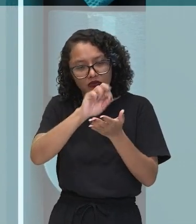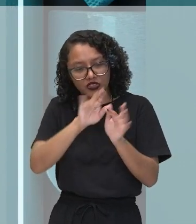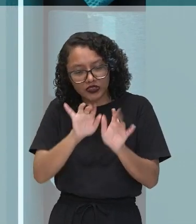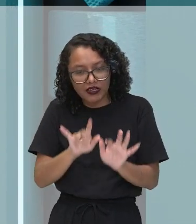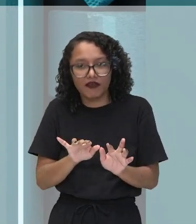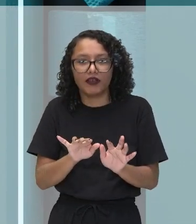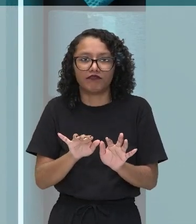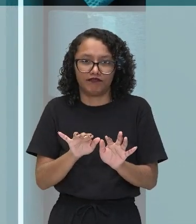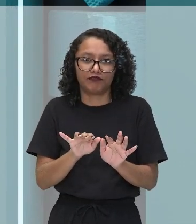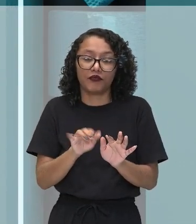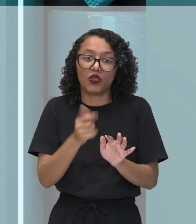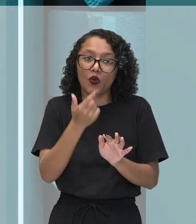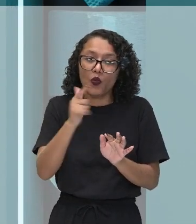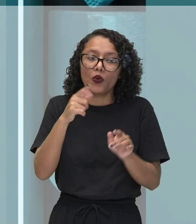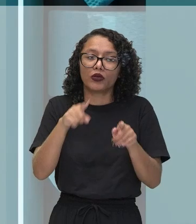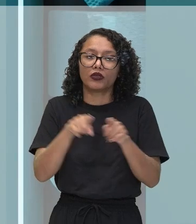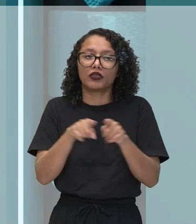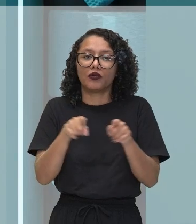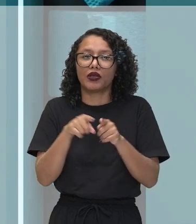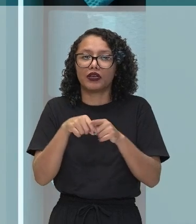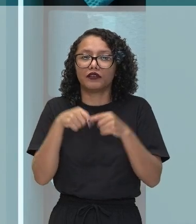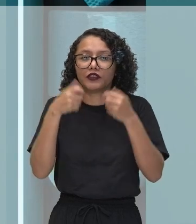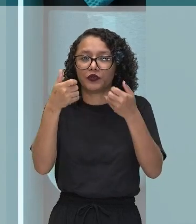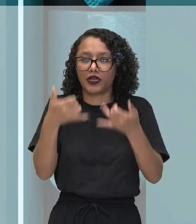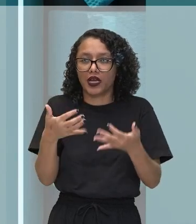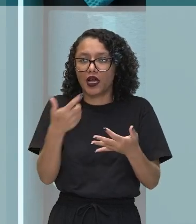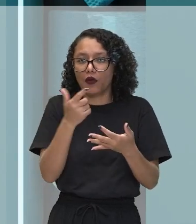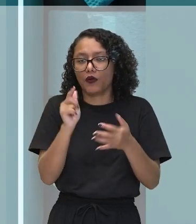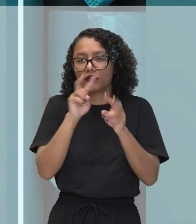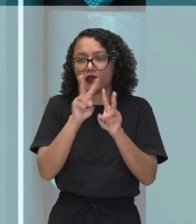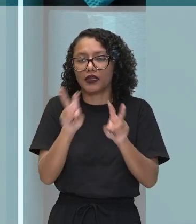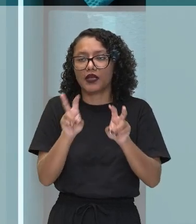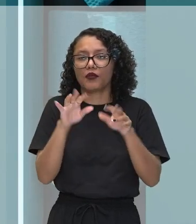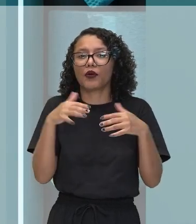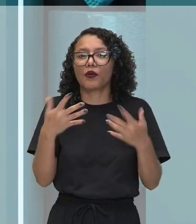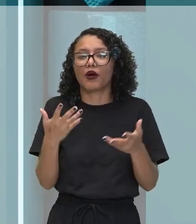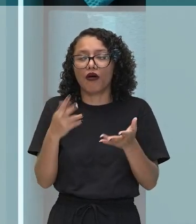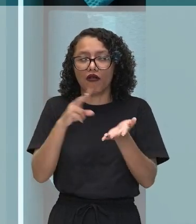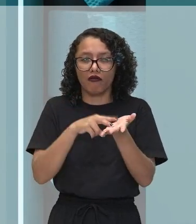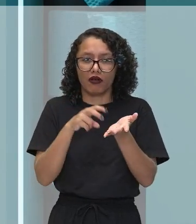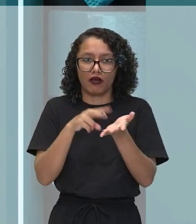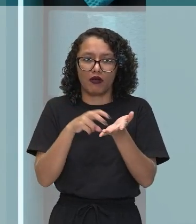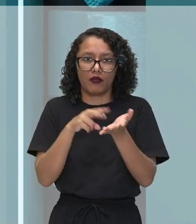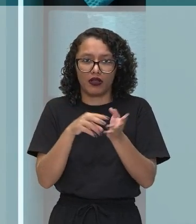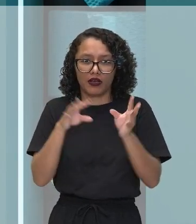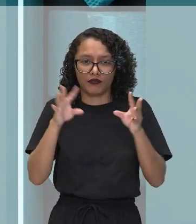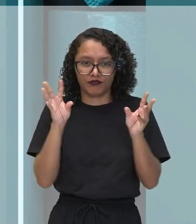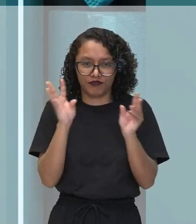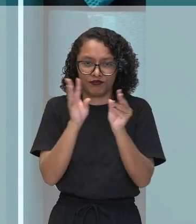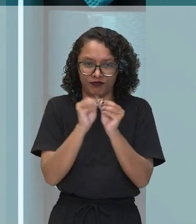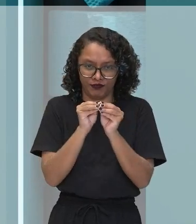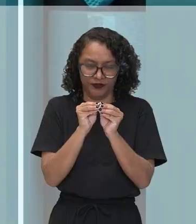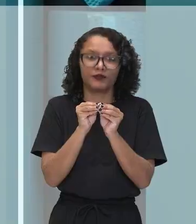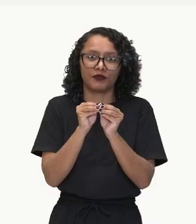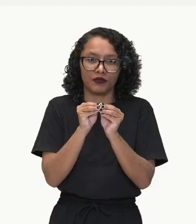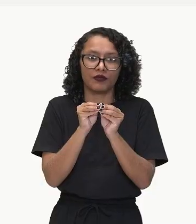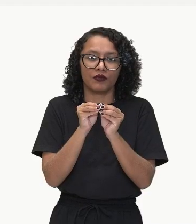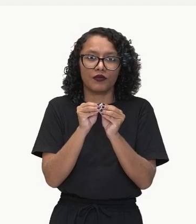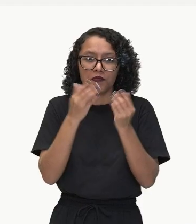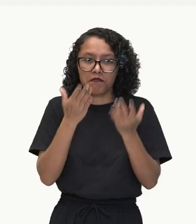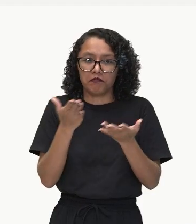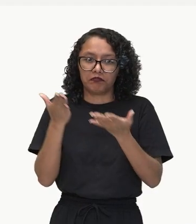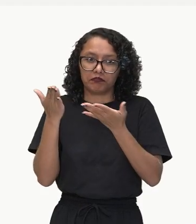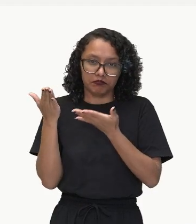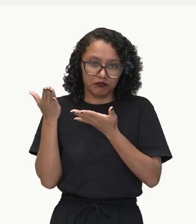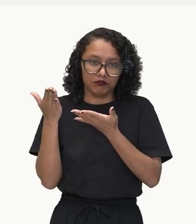nós vamos falar aqui, vamos falar sobre abreviação vocabular. Vamos falar sobre abreviação vocabular? Vamos lá,